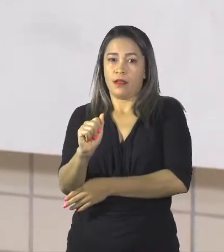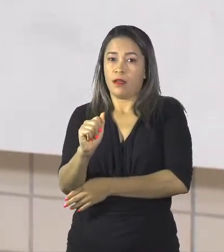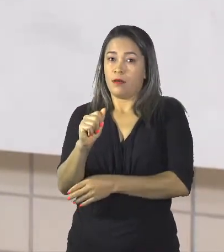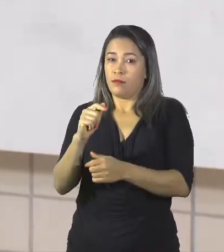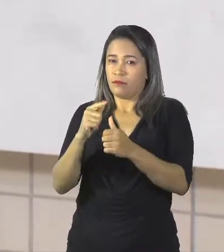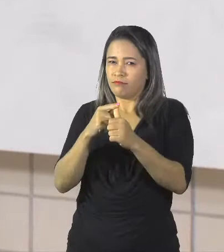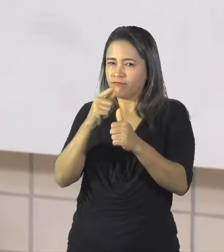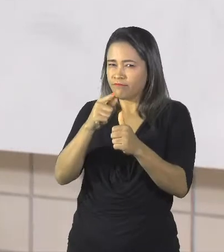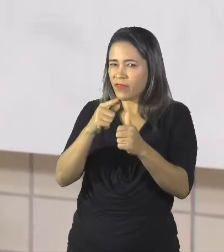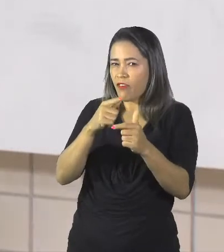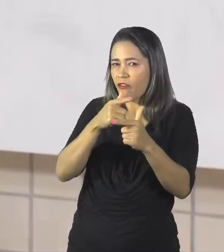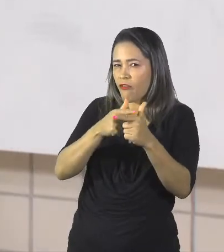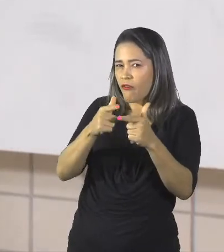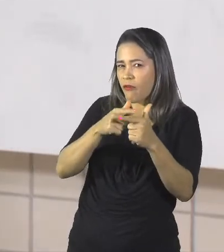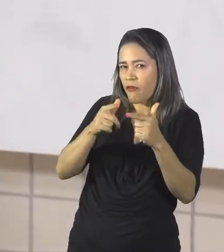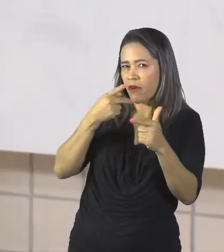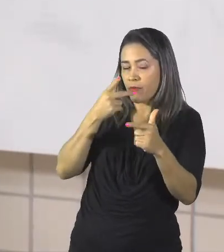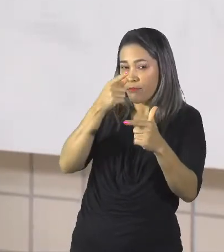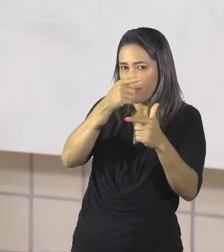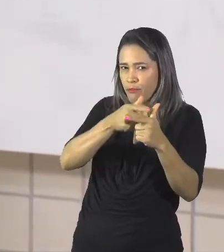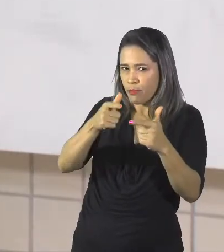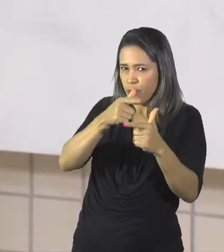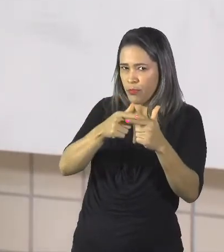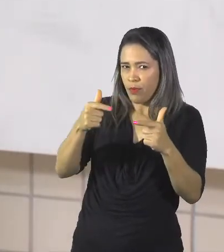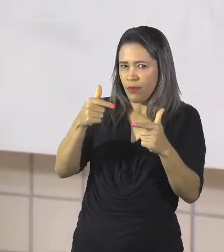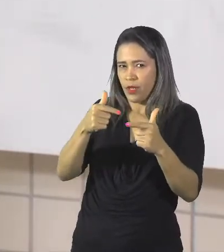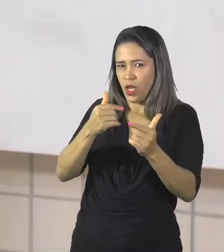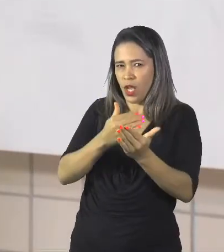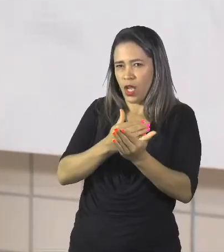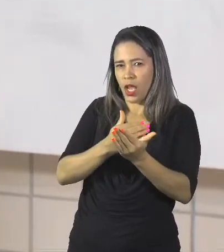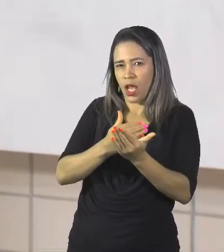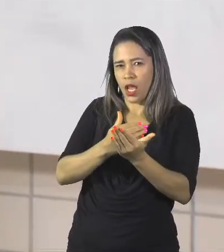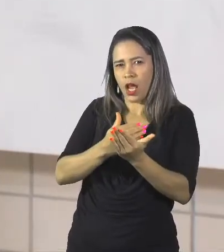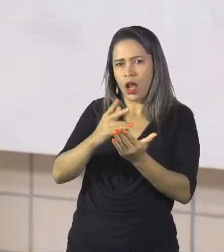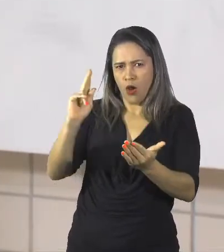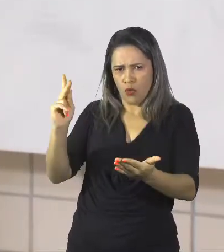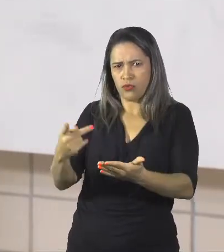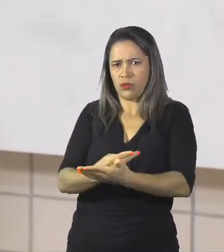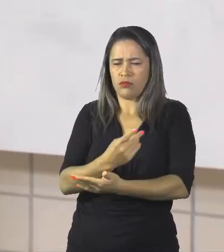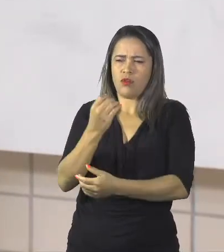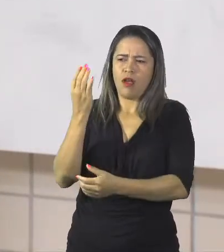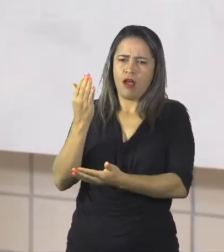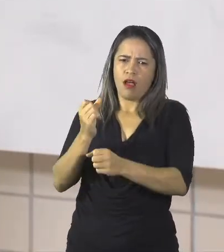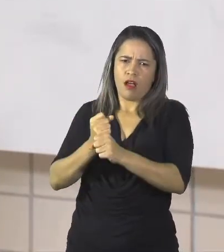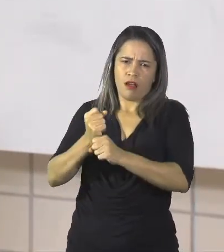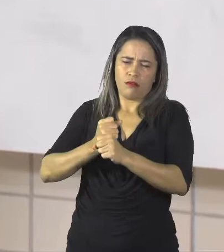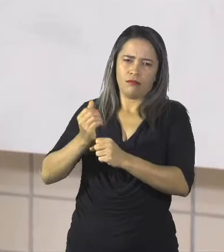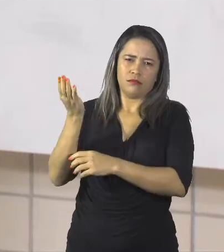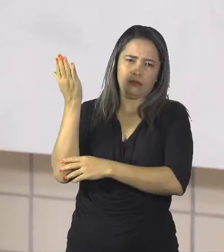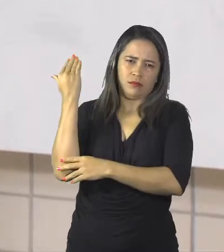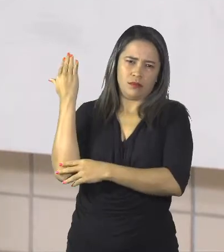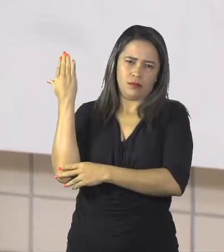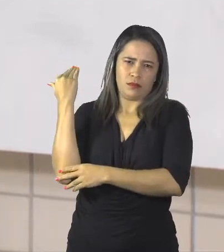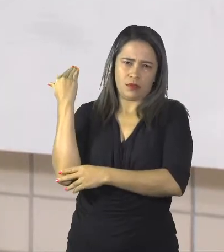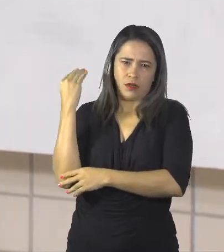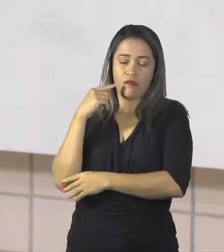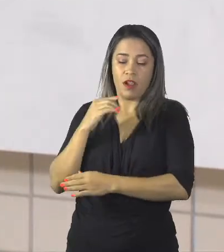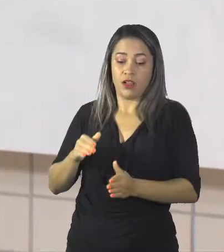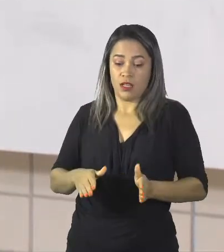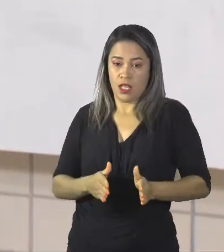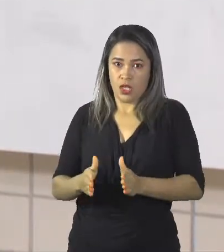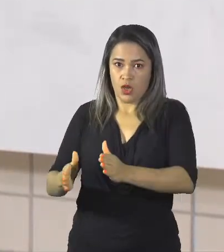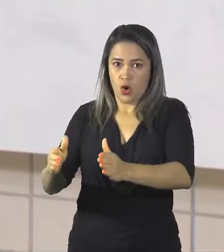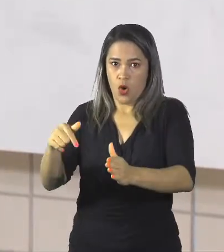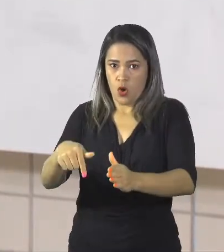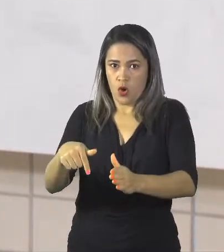problemas que aconteceram há anos atrás. A gente vai começar falando, por exemplo, desse problema do córrego